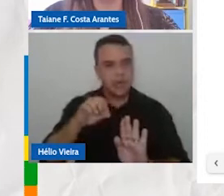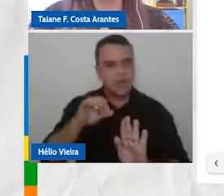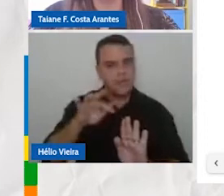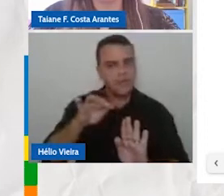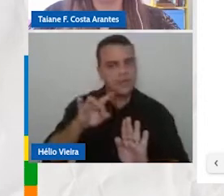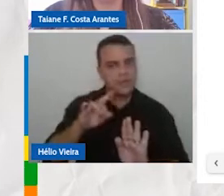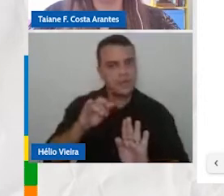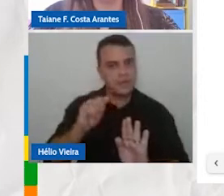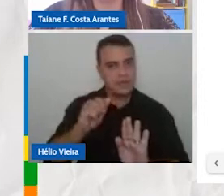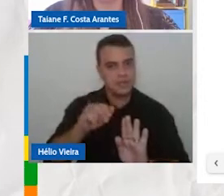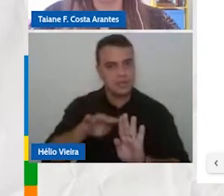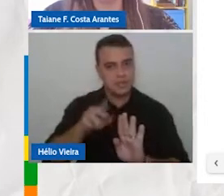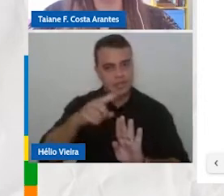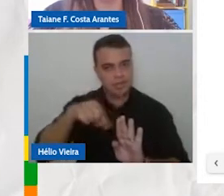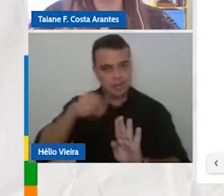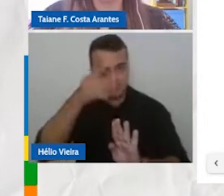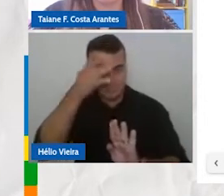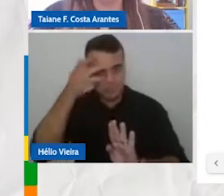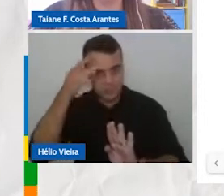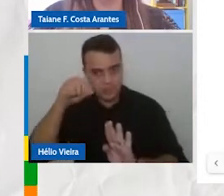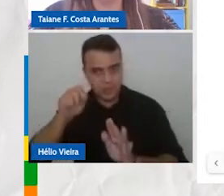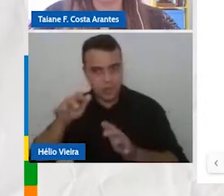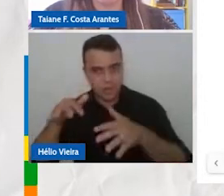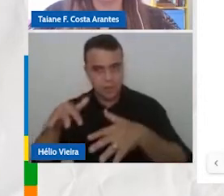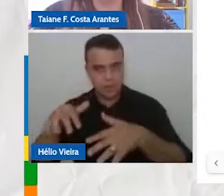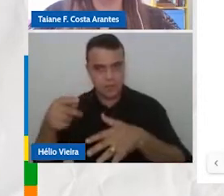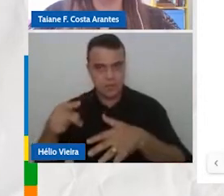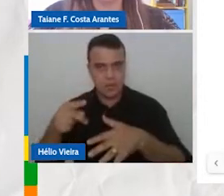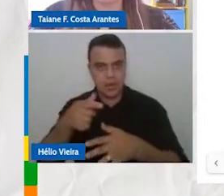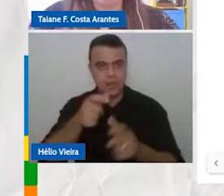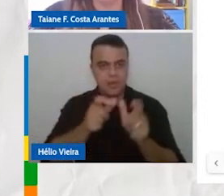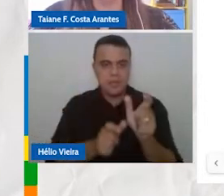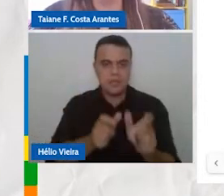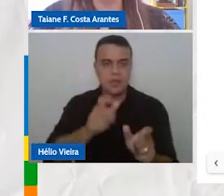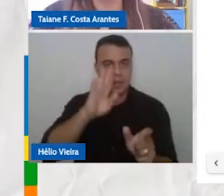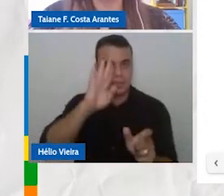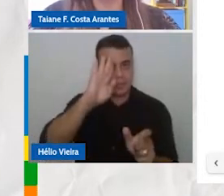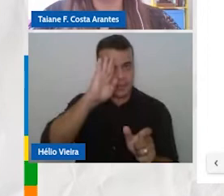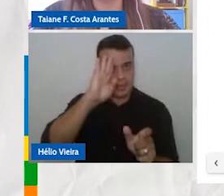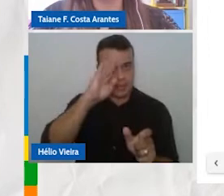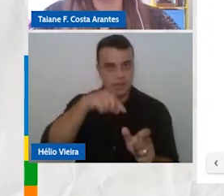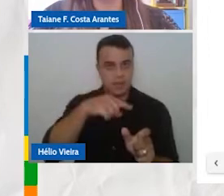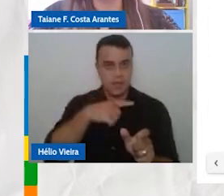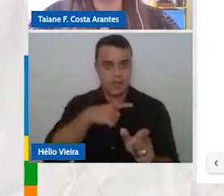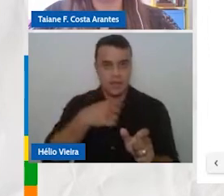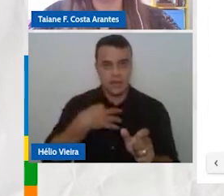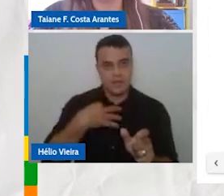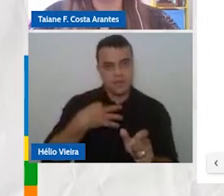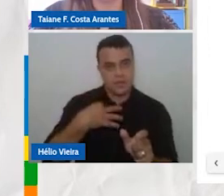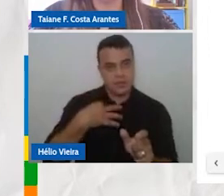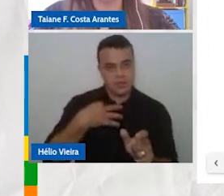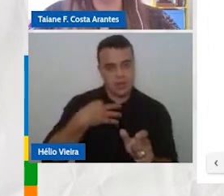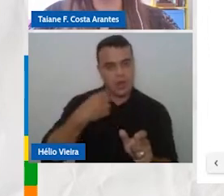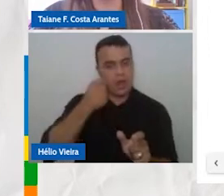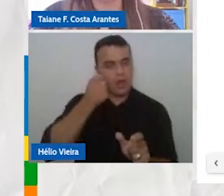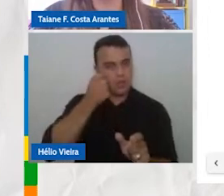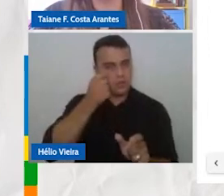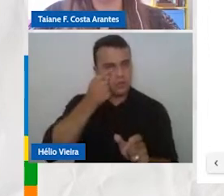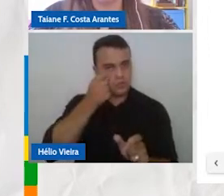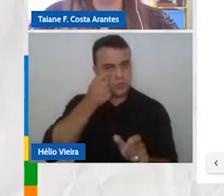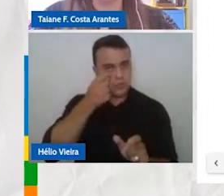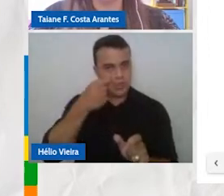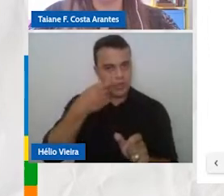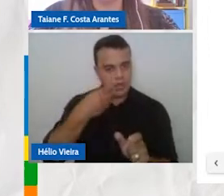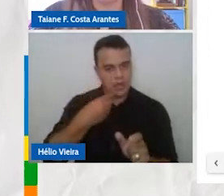aos Inconfidentes. Os personagens militares vestem uniformes azuis e com